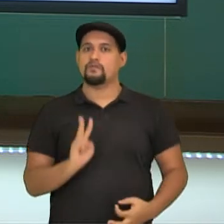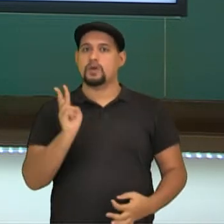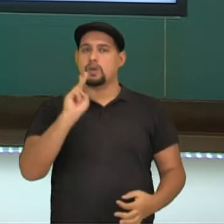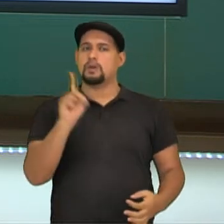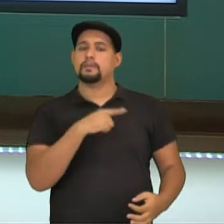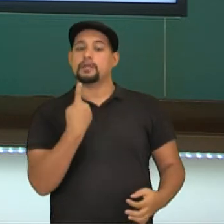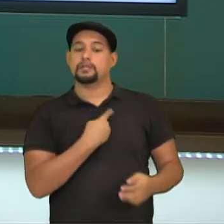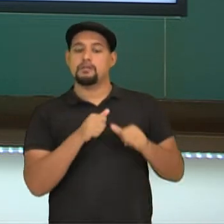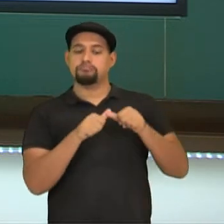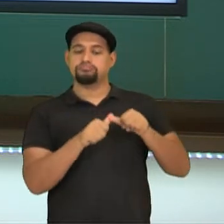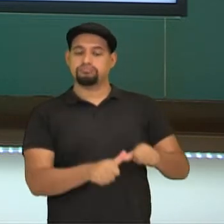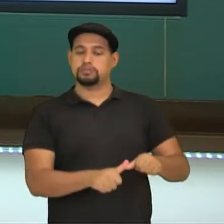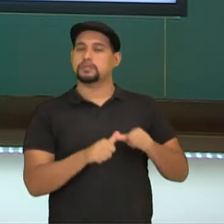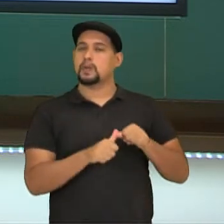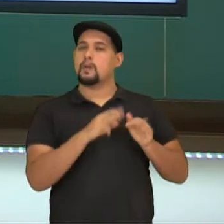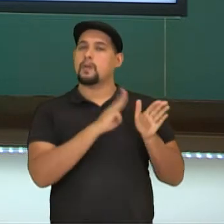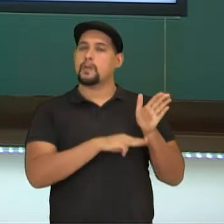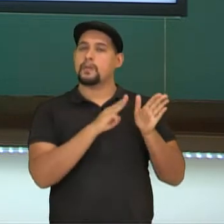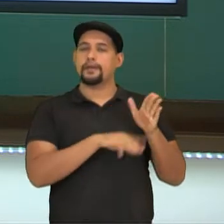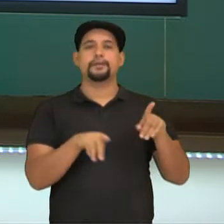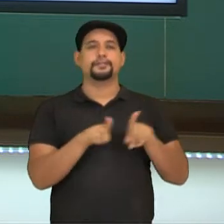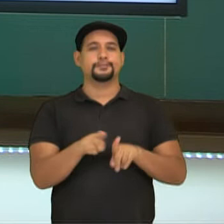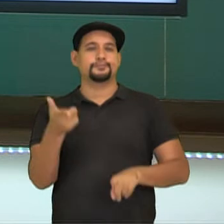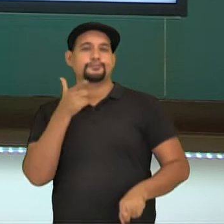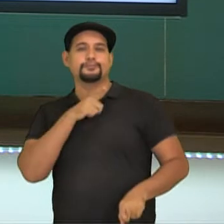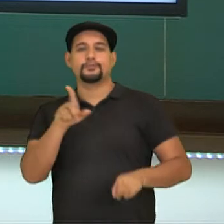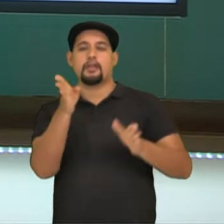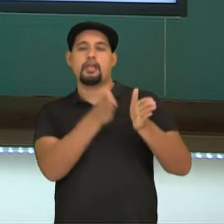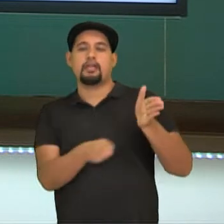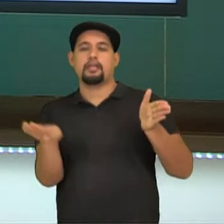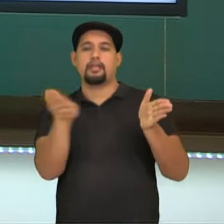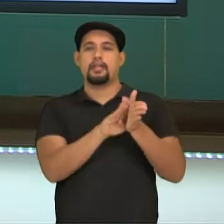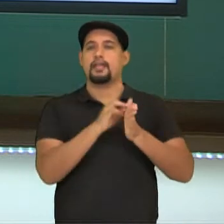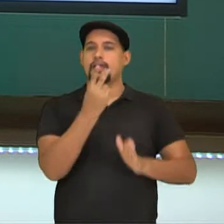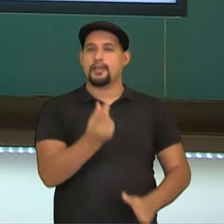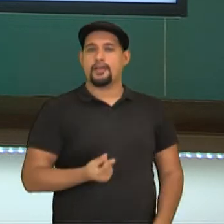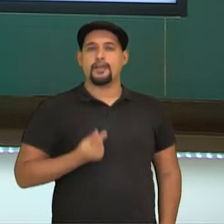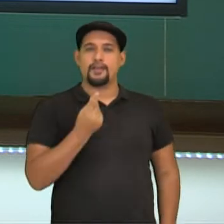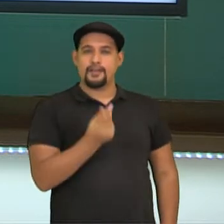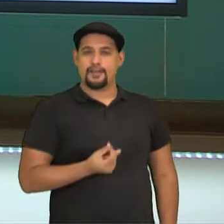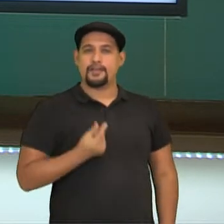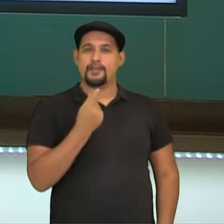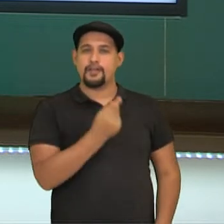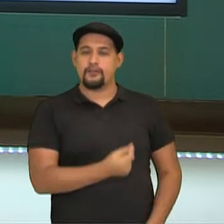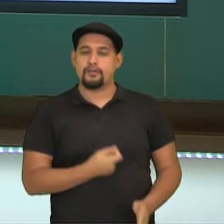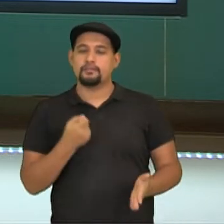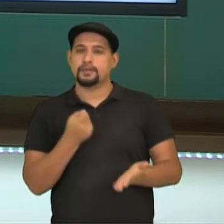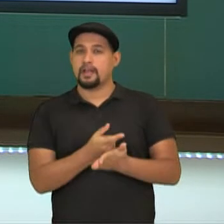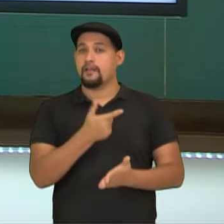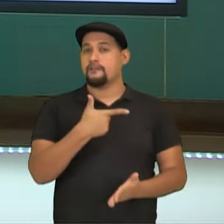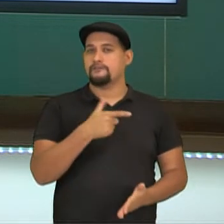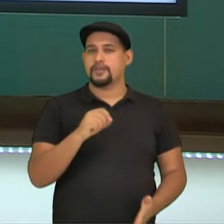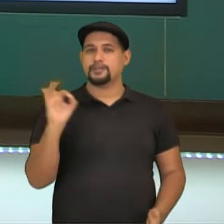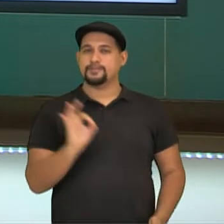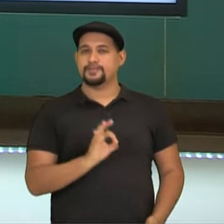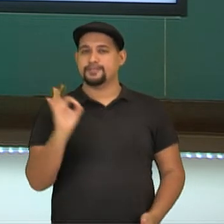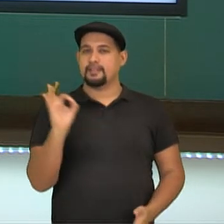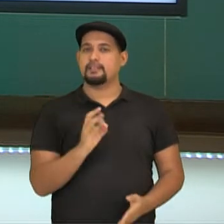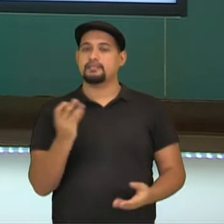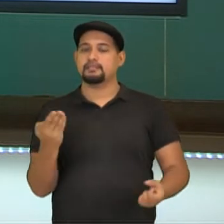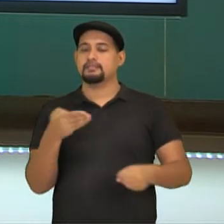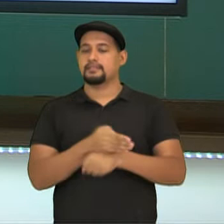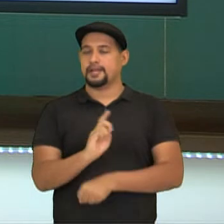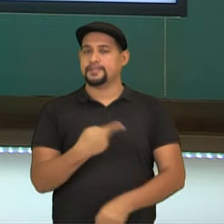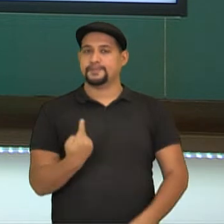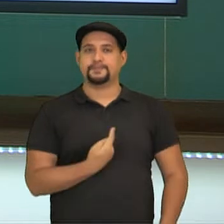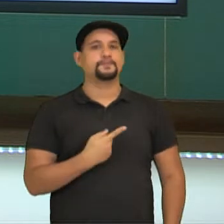a gente manter dentro do método e conseguirmos alcançar a economia, né, para investimento de 20% da entrada que